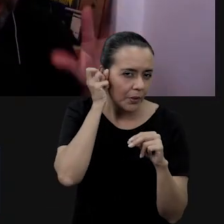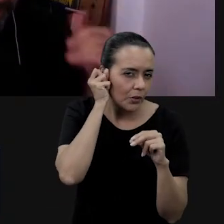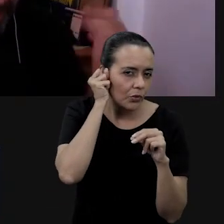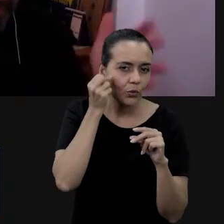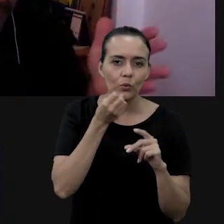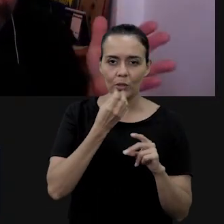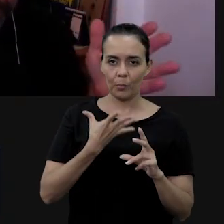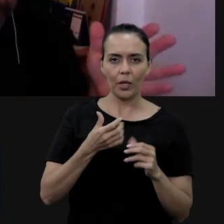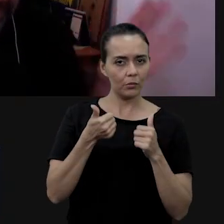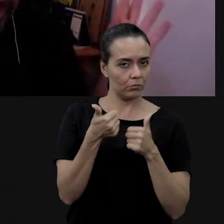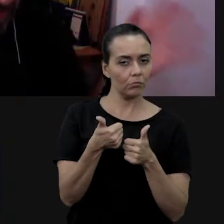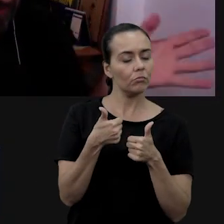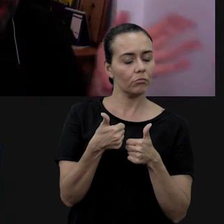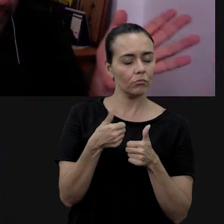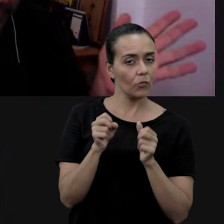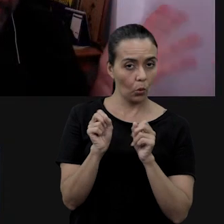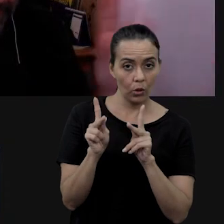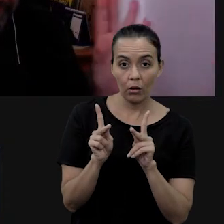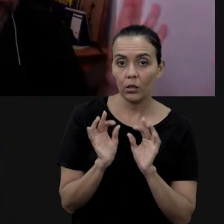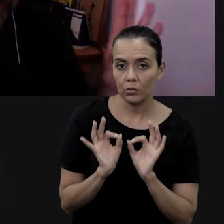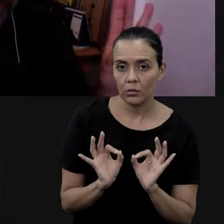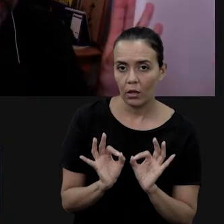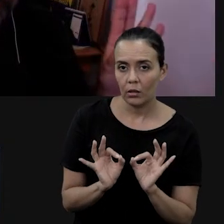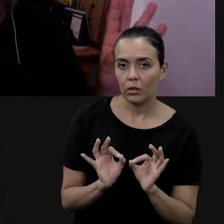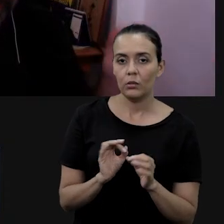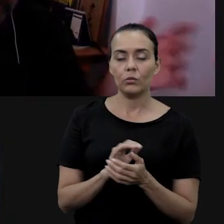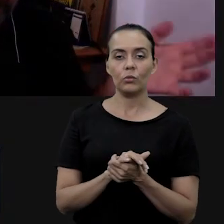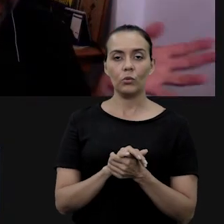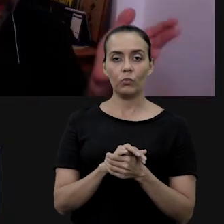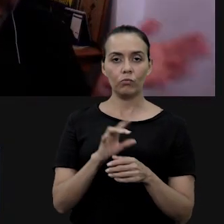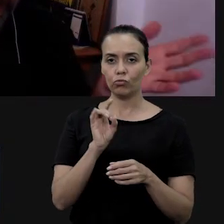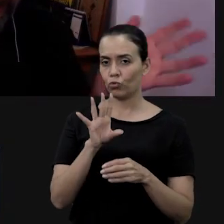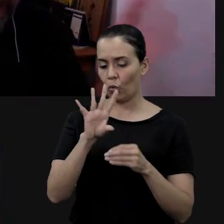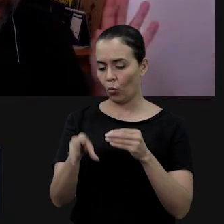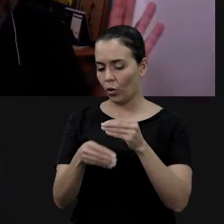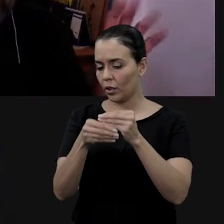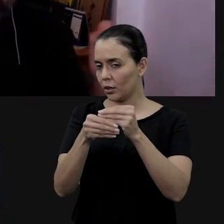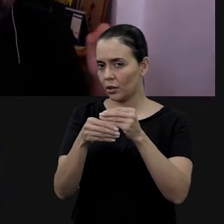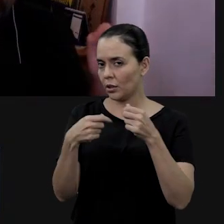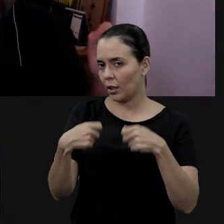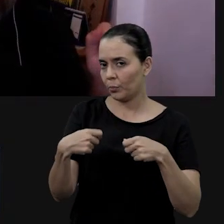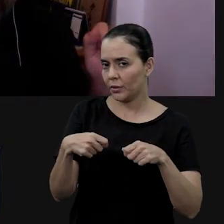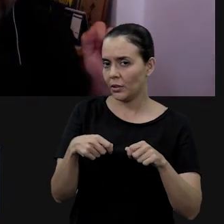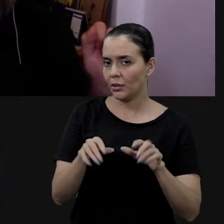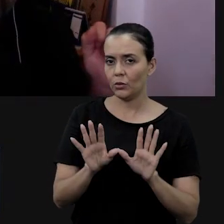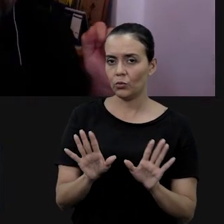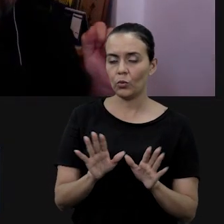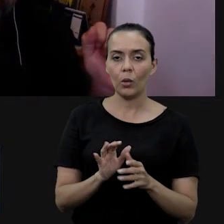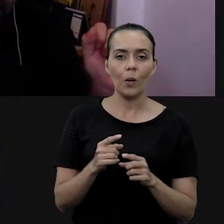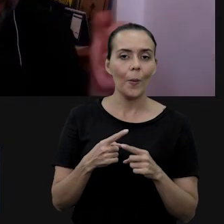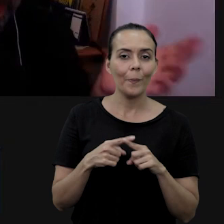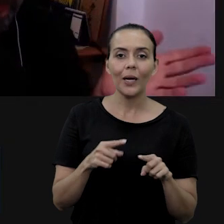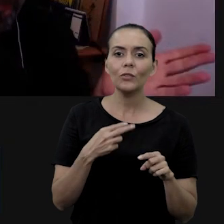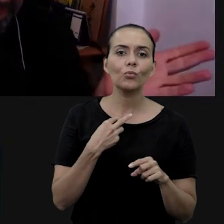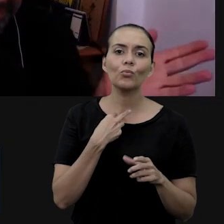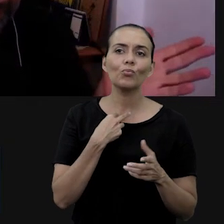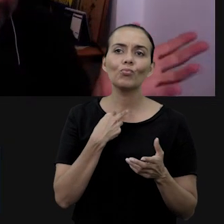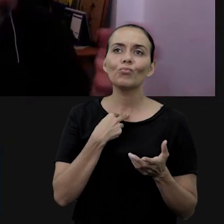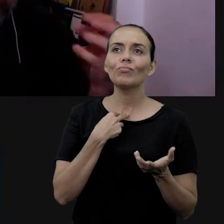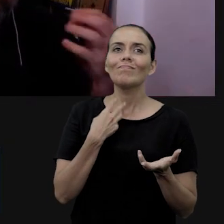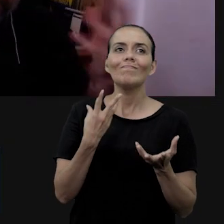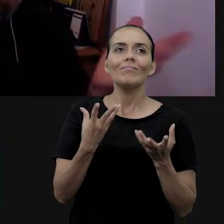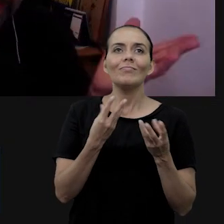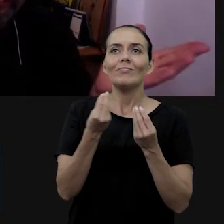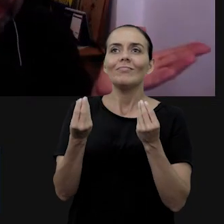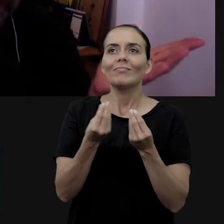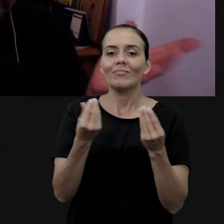para na pós a gente vai construir tudo, né? Vai acrescentar o que, mas não dá para fazer um